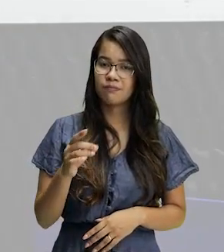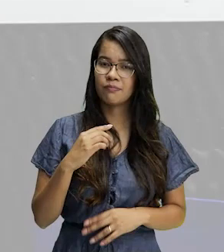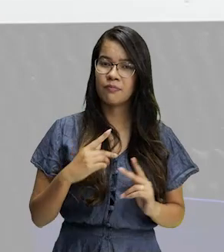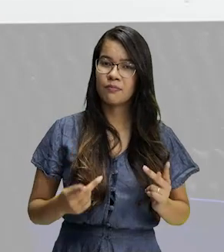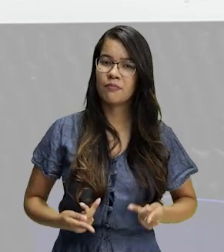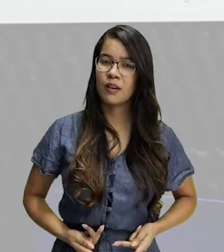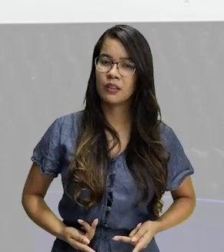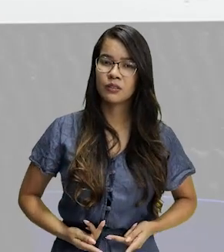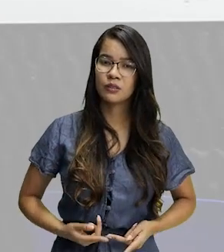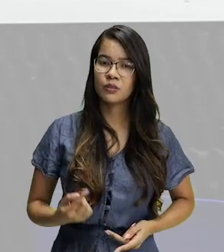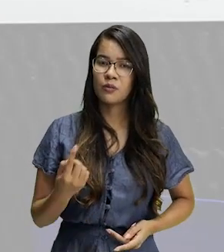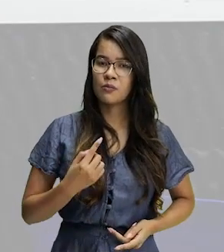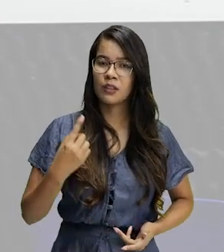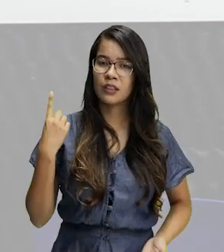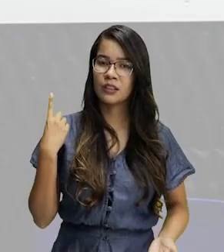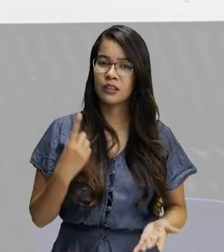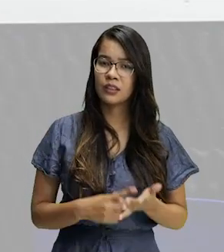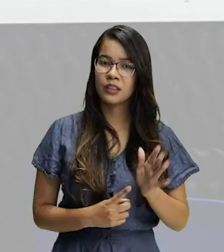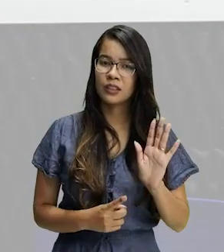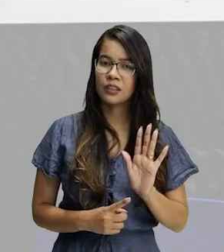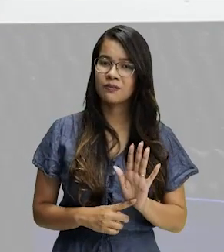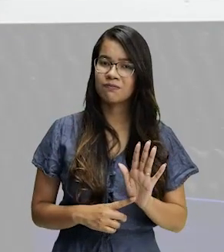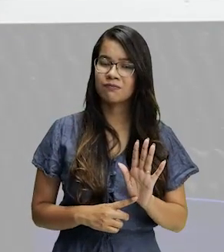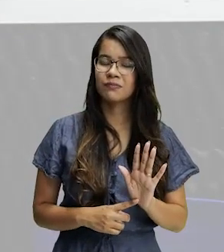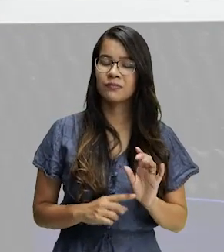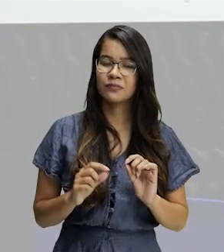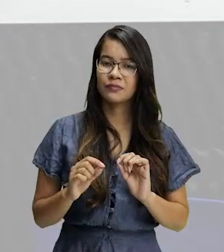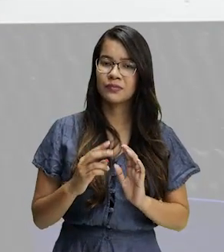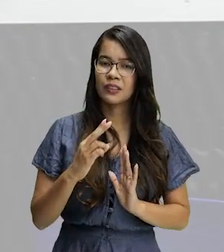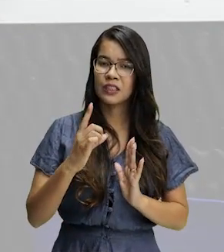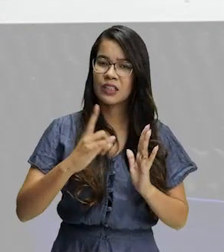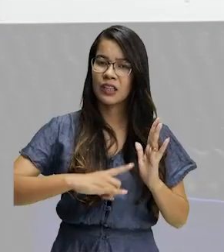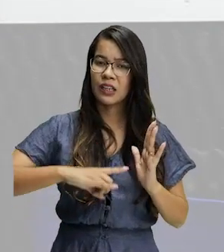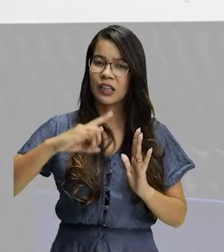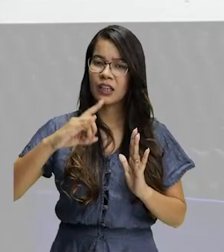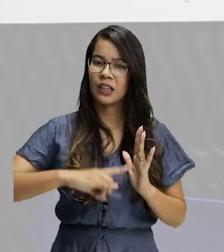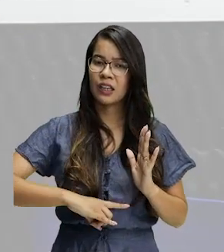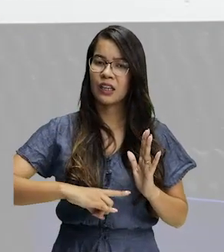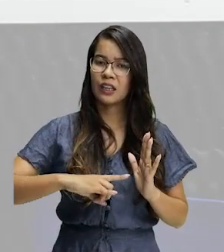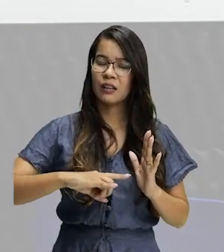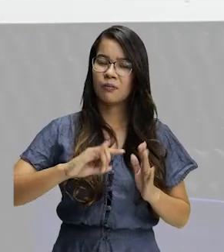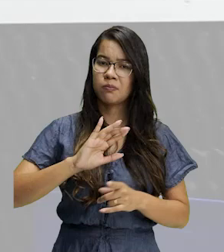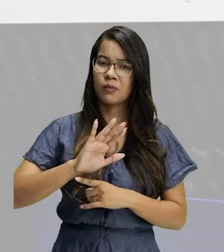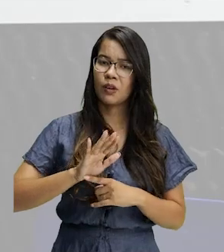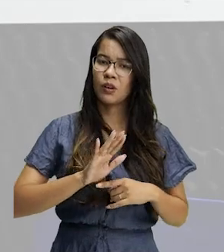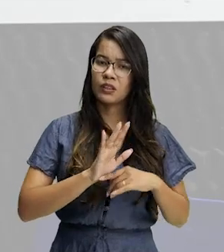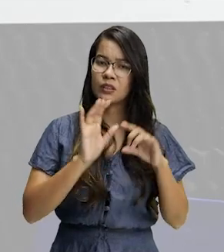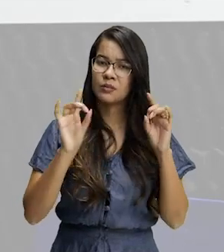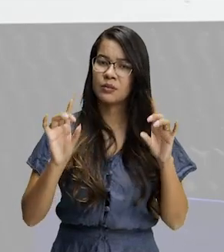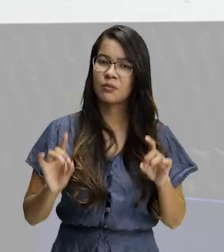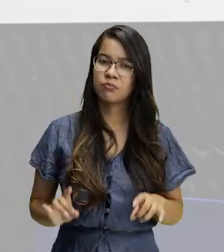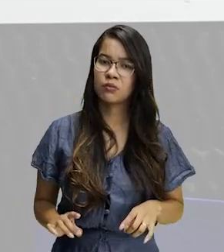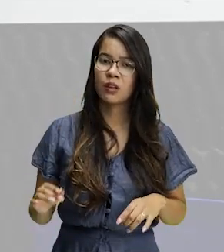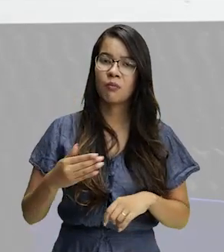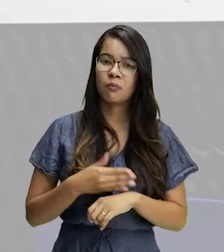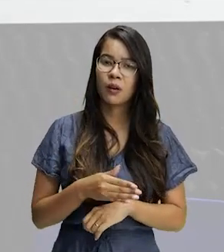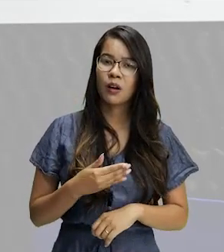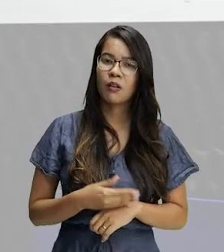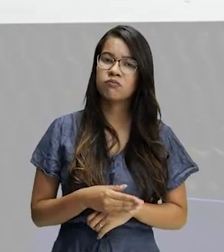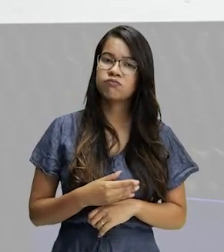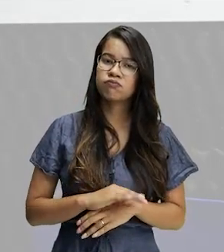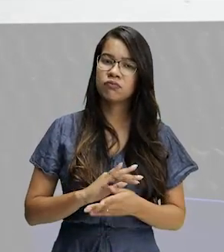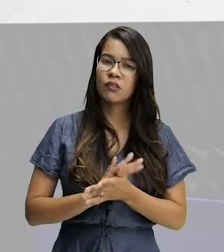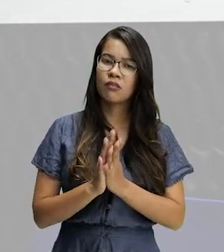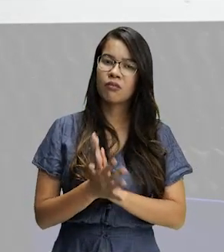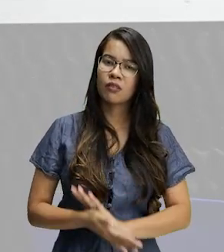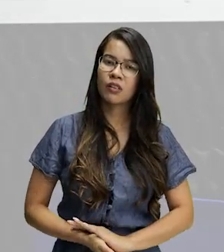uma declaração que ela é reflexo, principalmente, das práticas de holocausto cometido pela